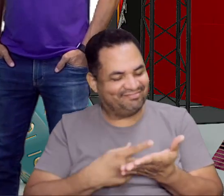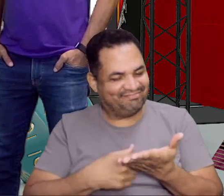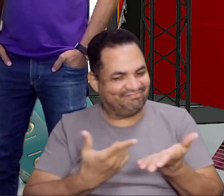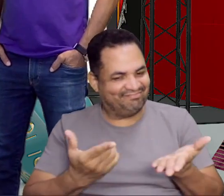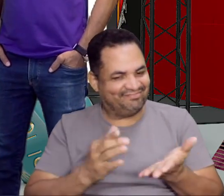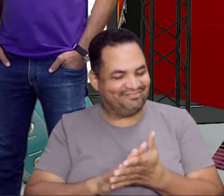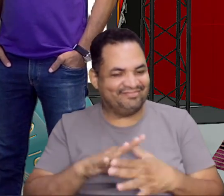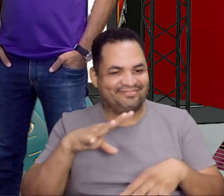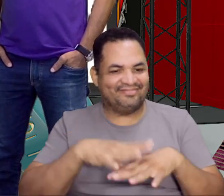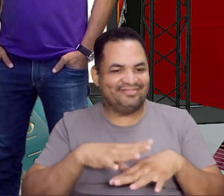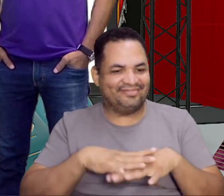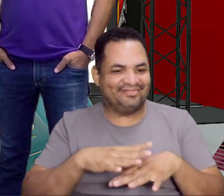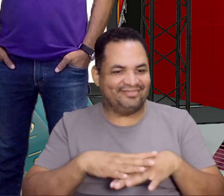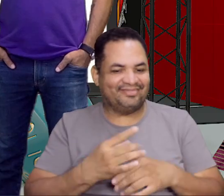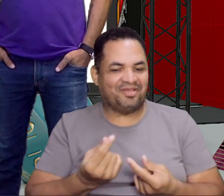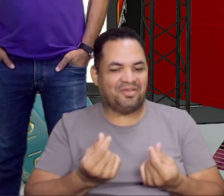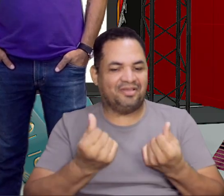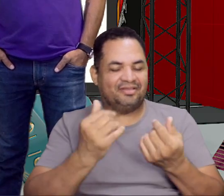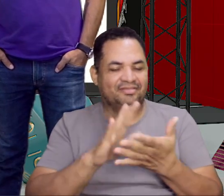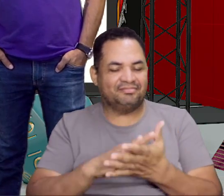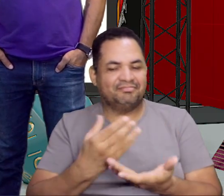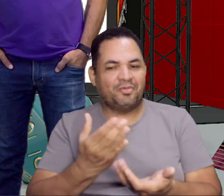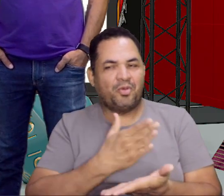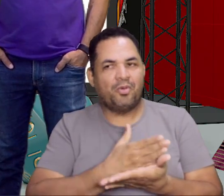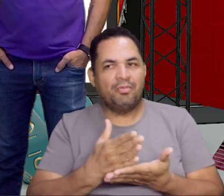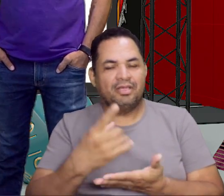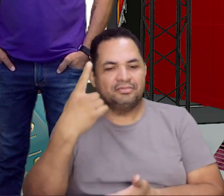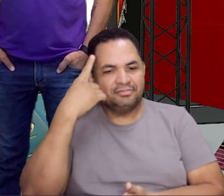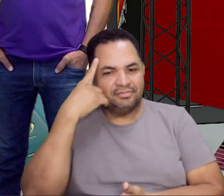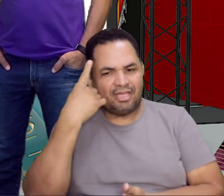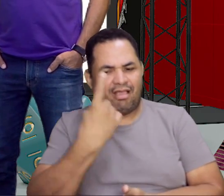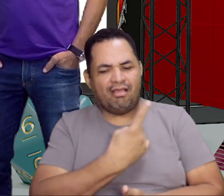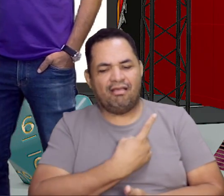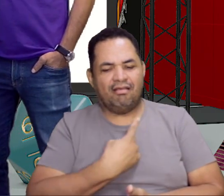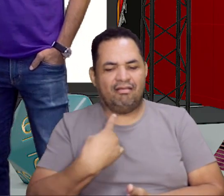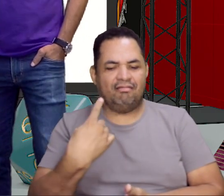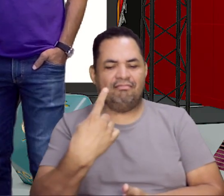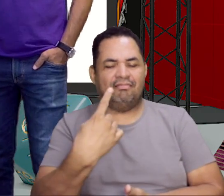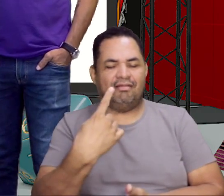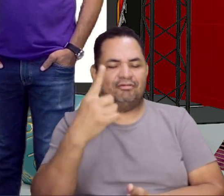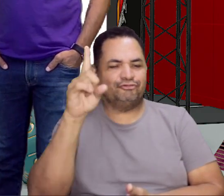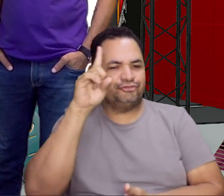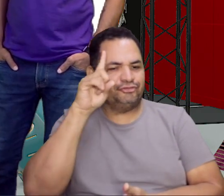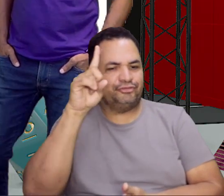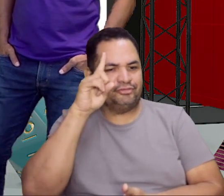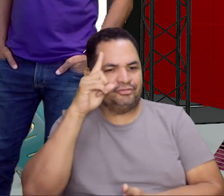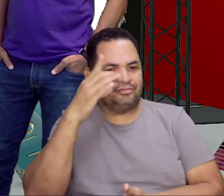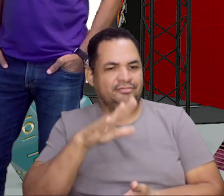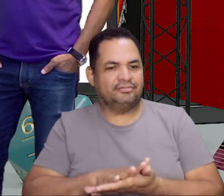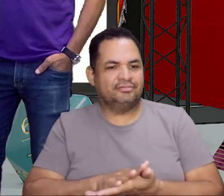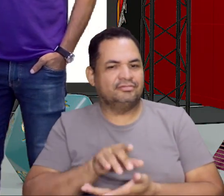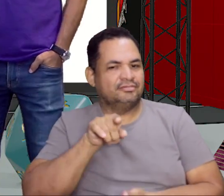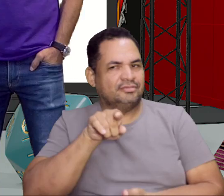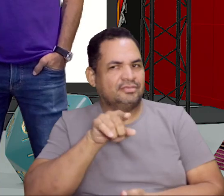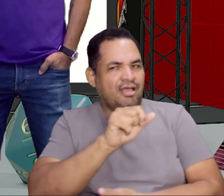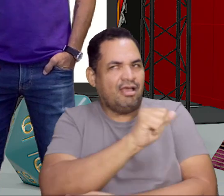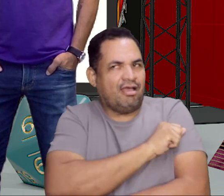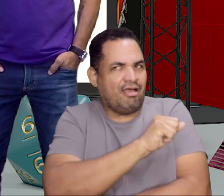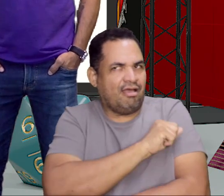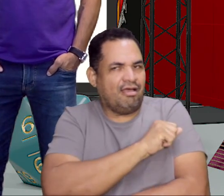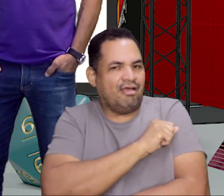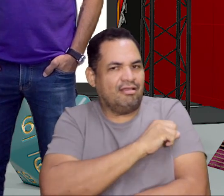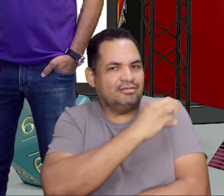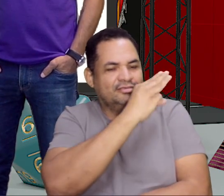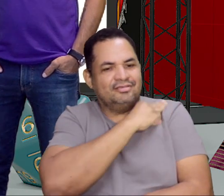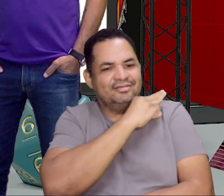matemática financeira é legal porque a gente começa a pensar nos nossos né a gente vocês aí alunos do Ensino Médio já estão assim a minha